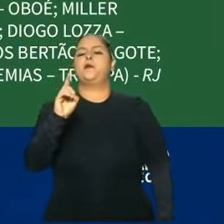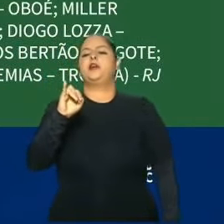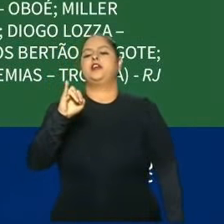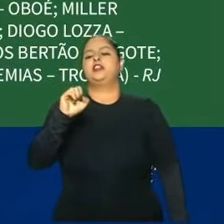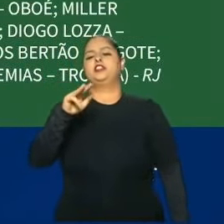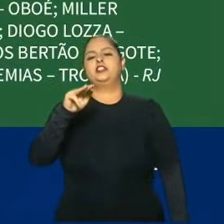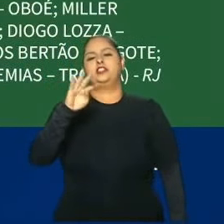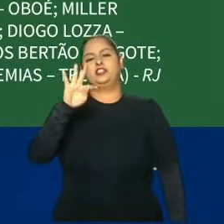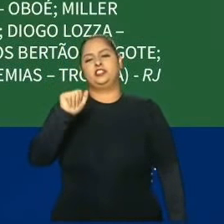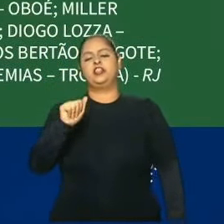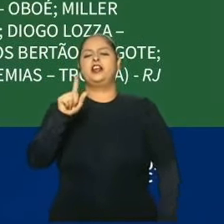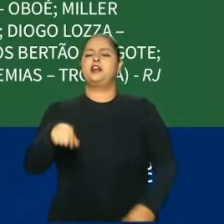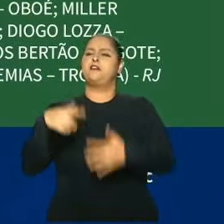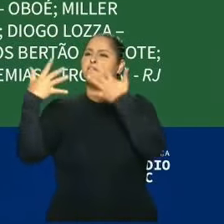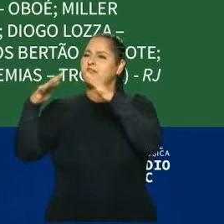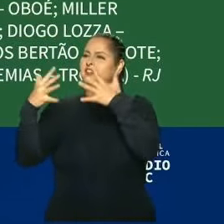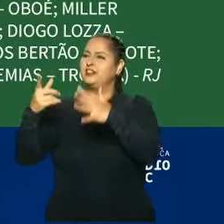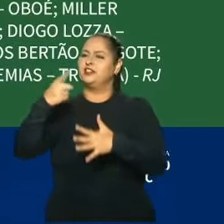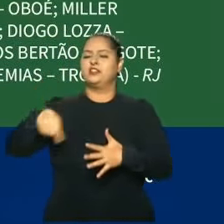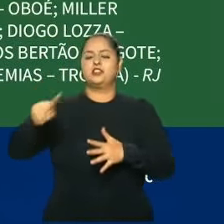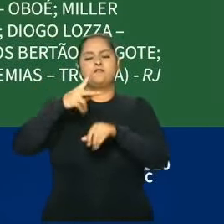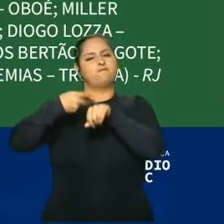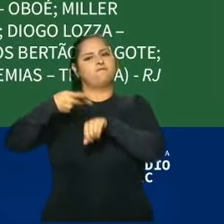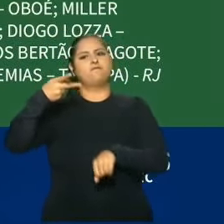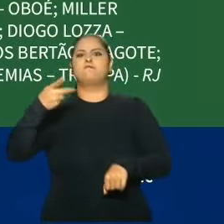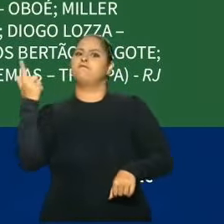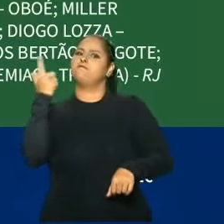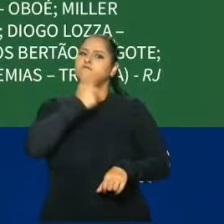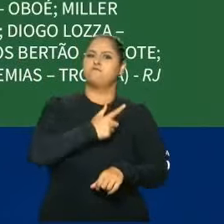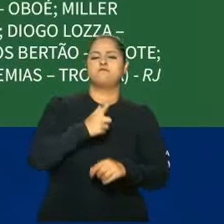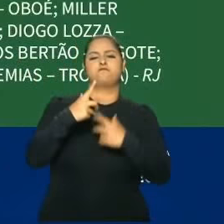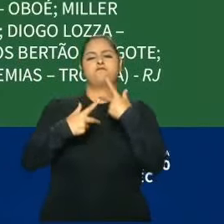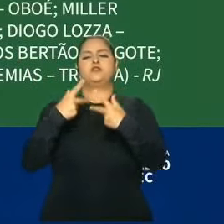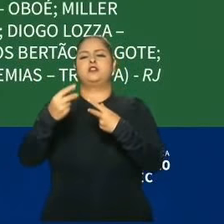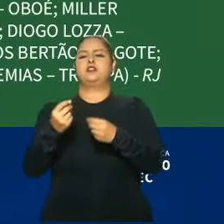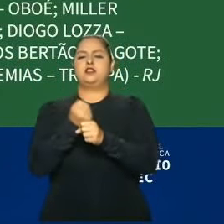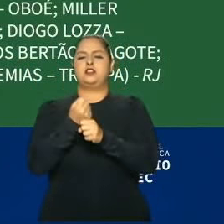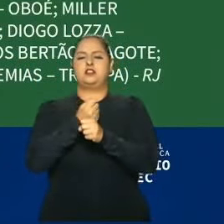Bom demais, bom demais. Presentão de sábado à noite, Bia.